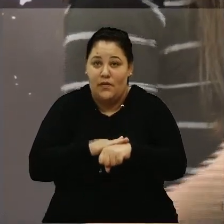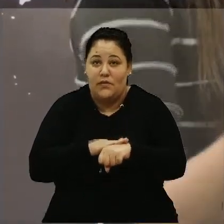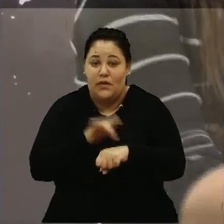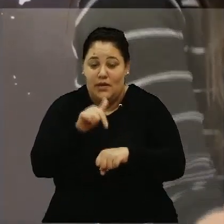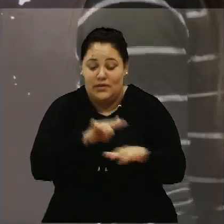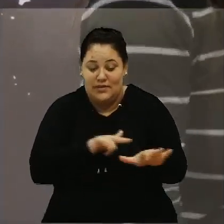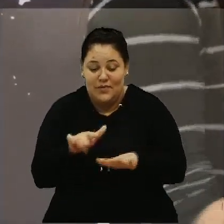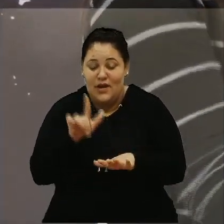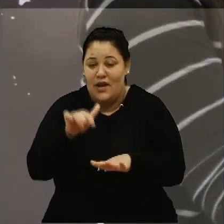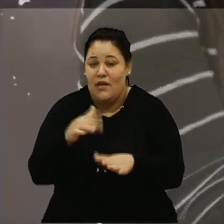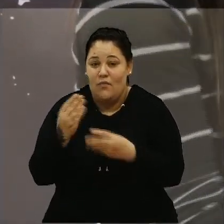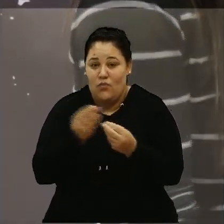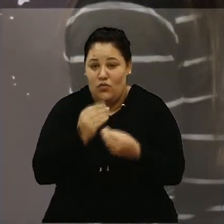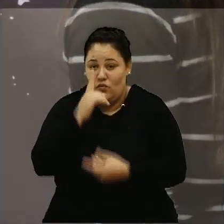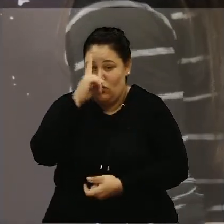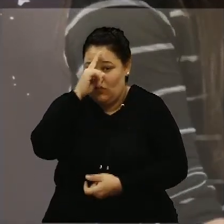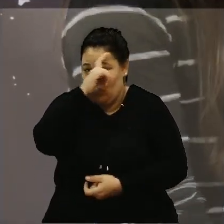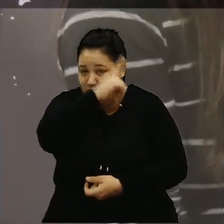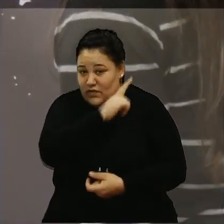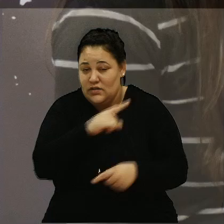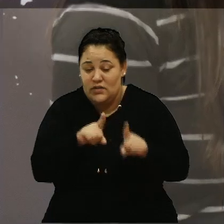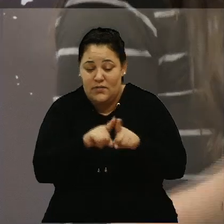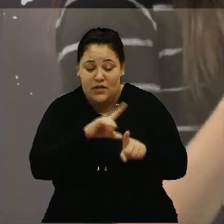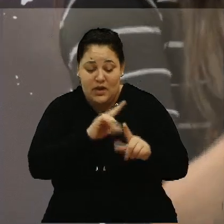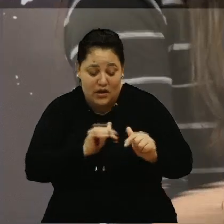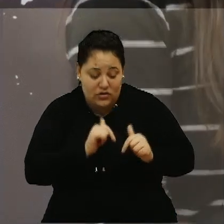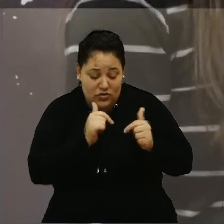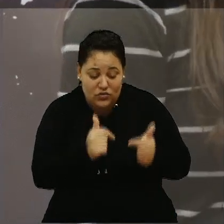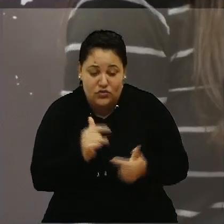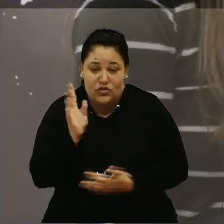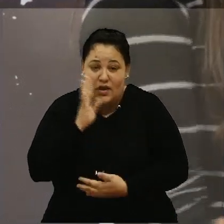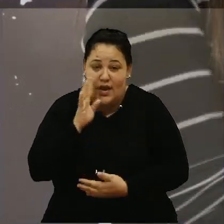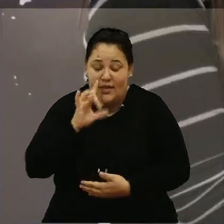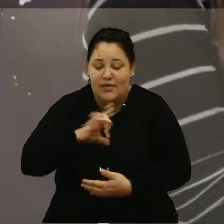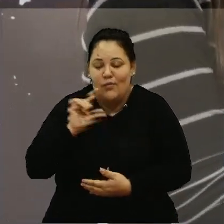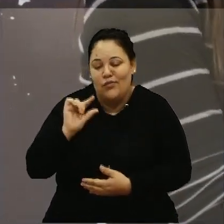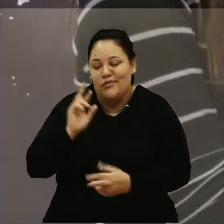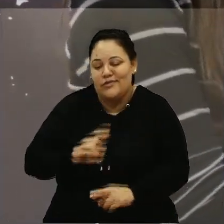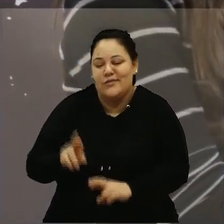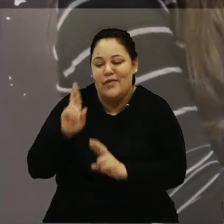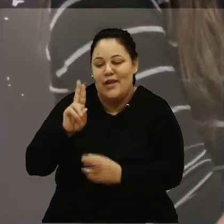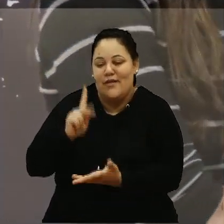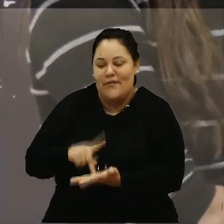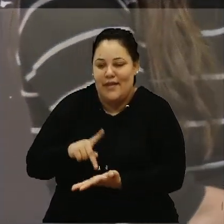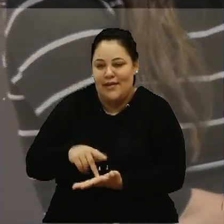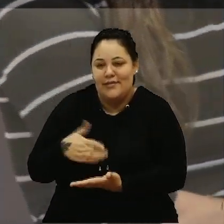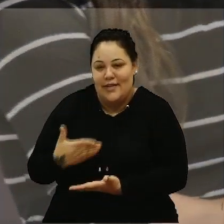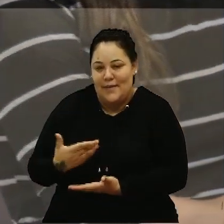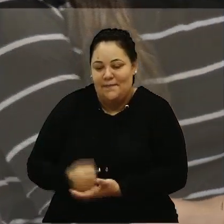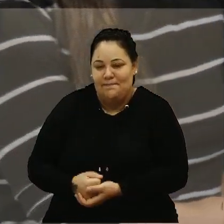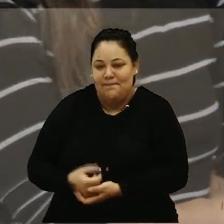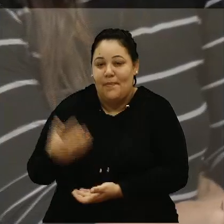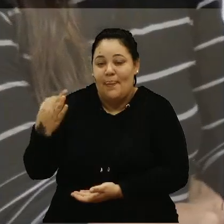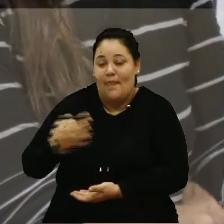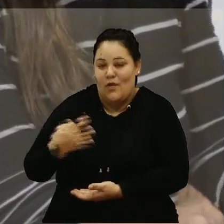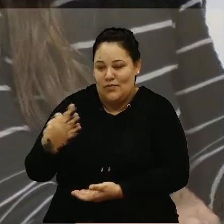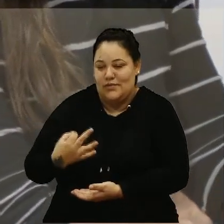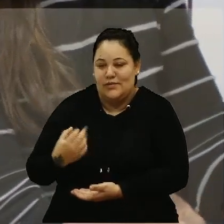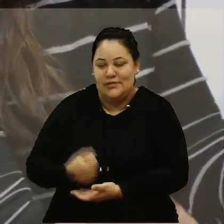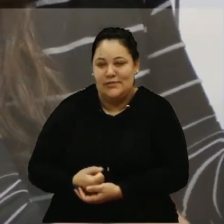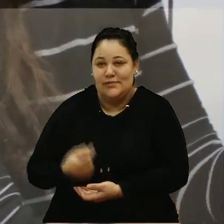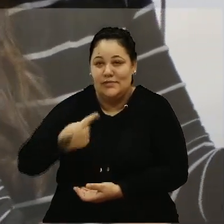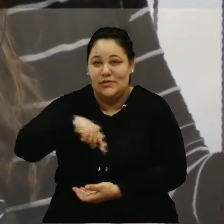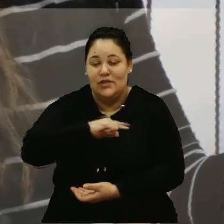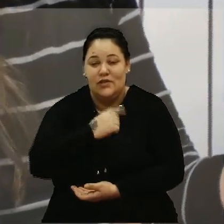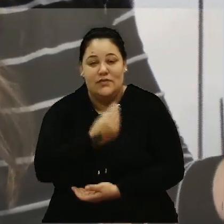difícil, trazer iniciativas bacanas assim dá um pouco de esperança, de fato, né, vereador? Com certeza, a gente vive